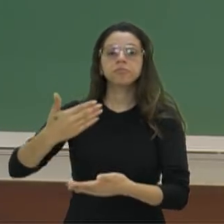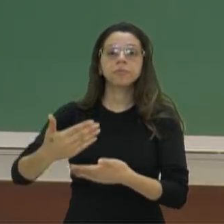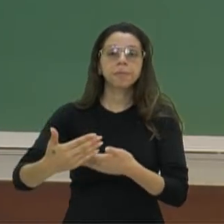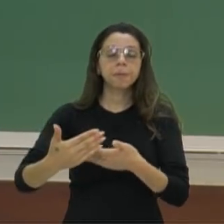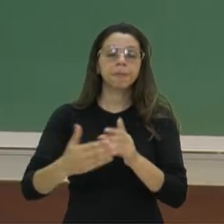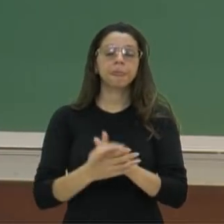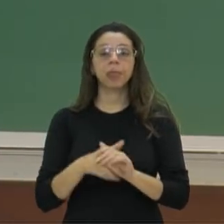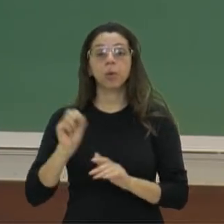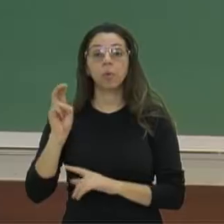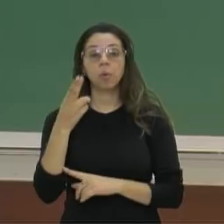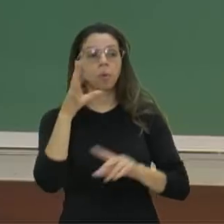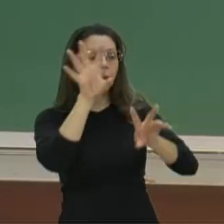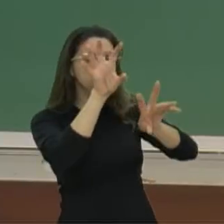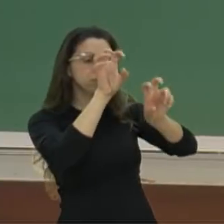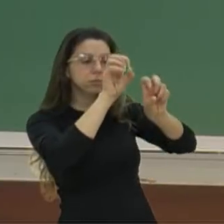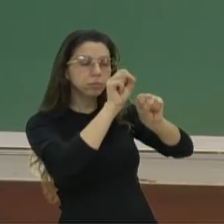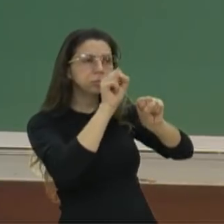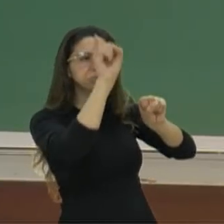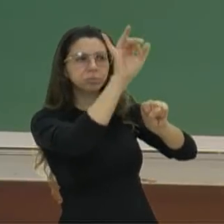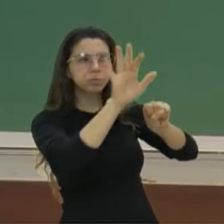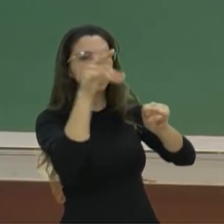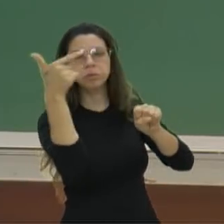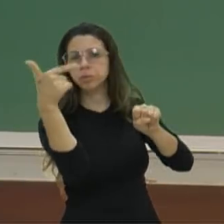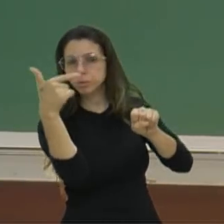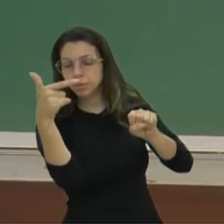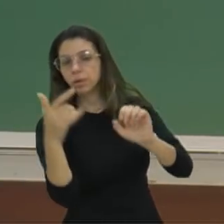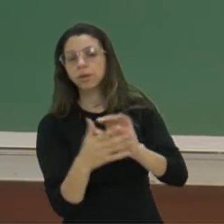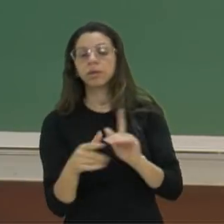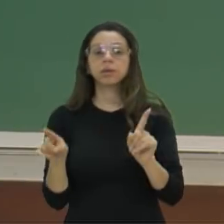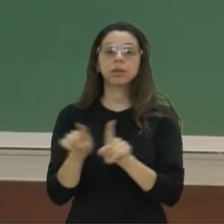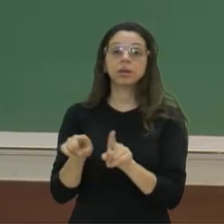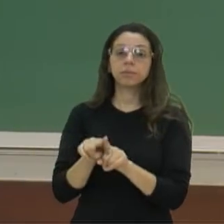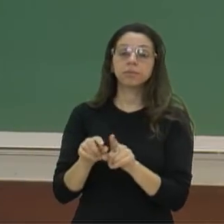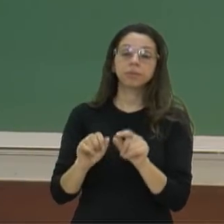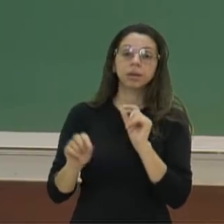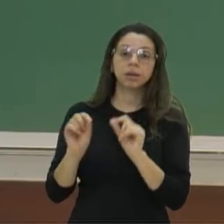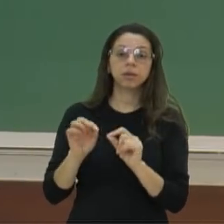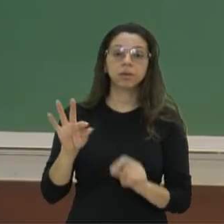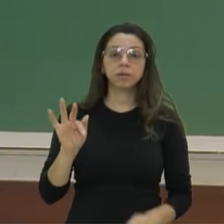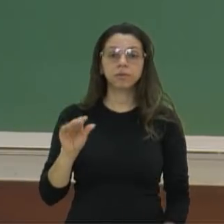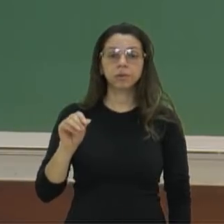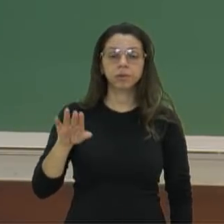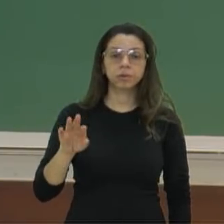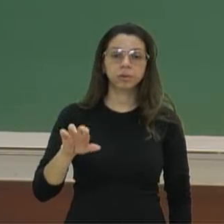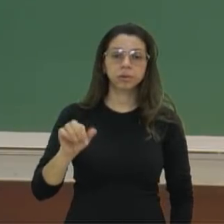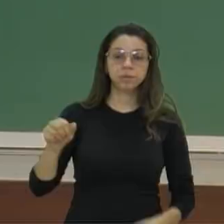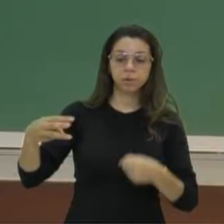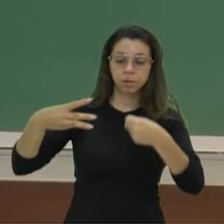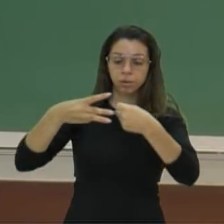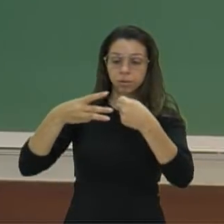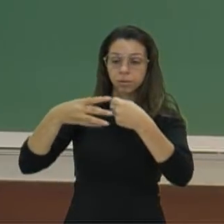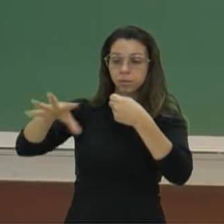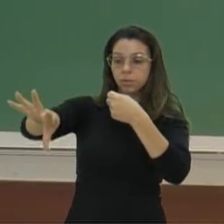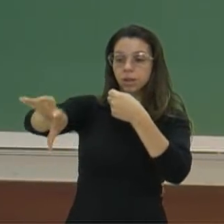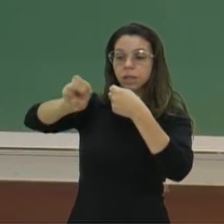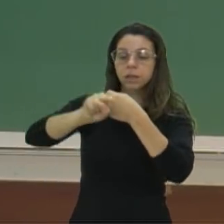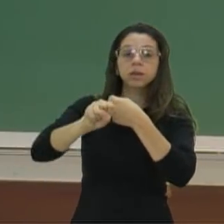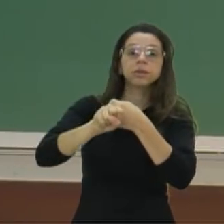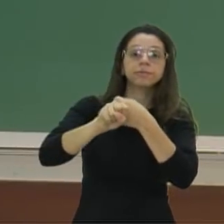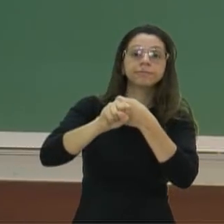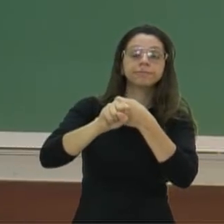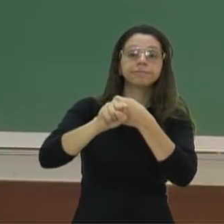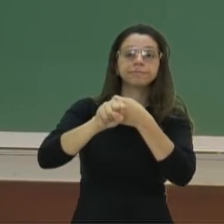a luz, não tem a formação da imagem. Falamos dos fotorreceptores, que são as células responsáveis por